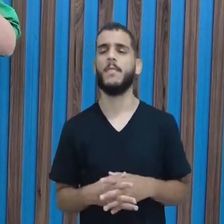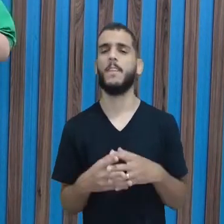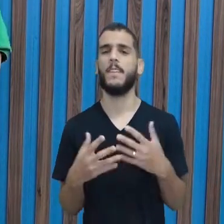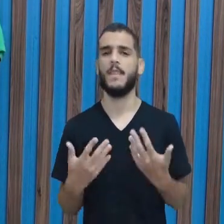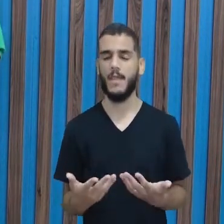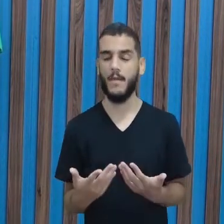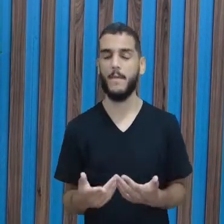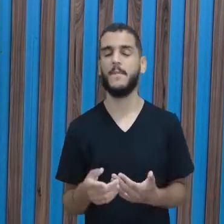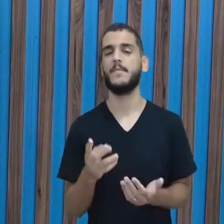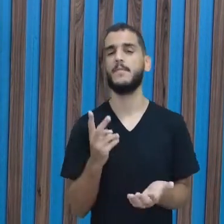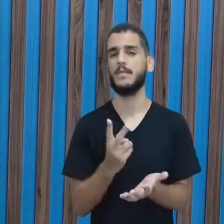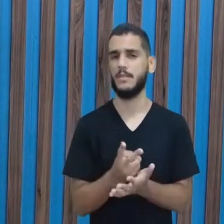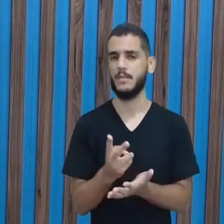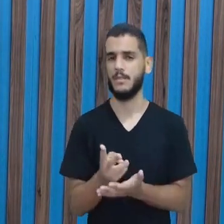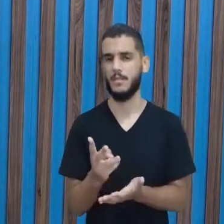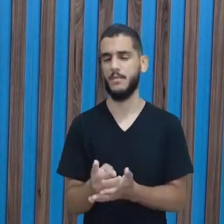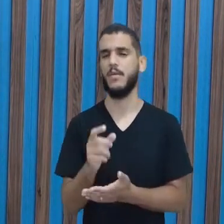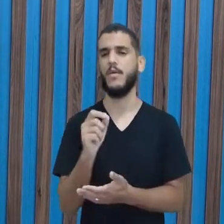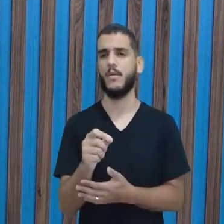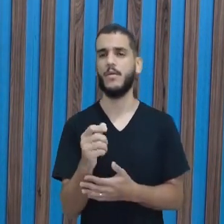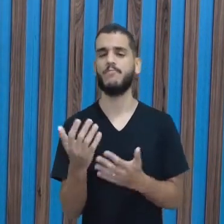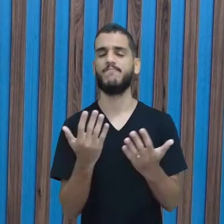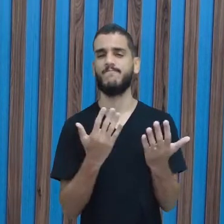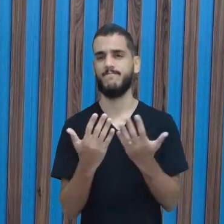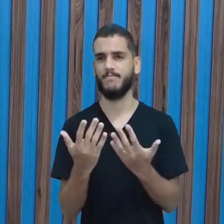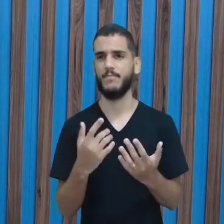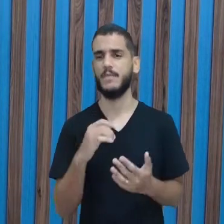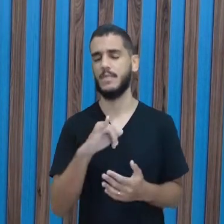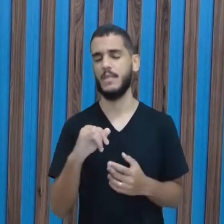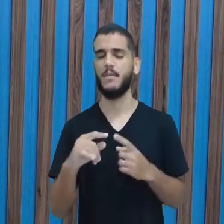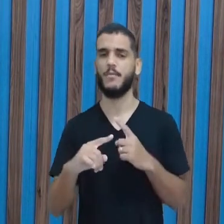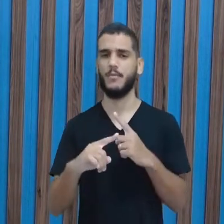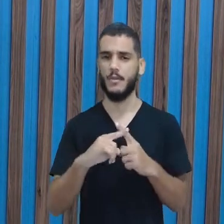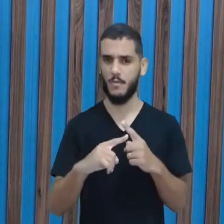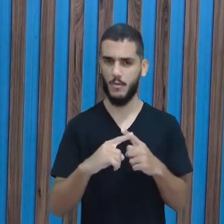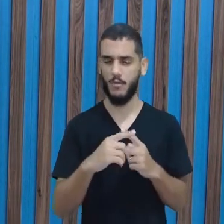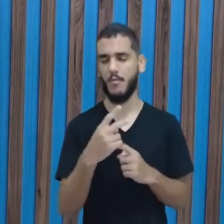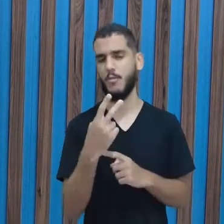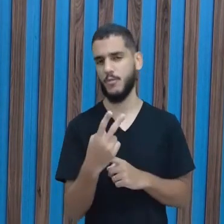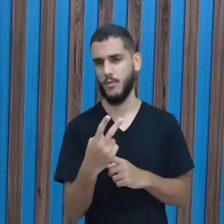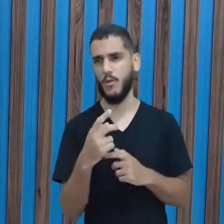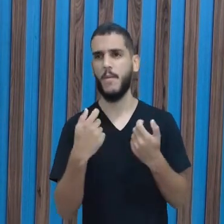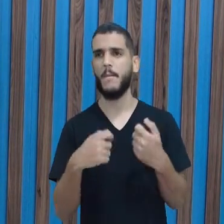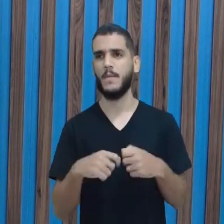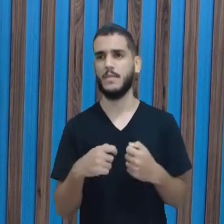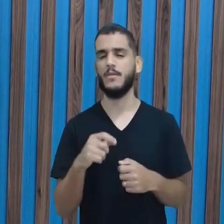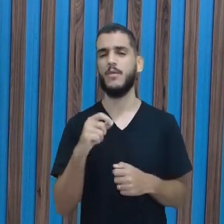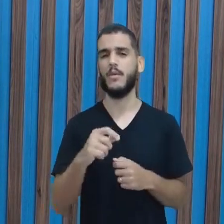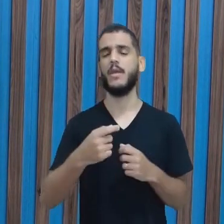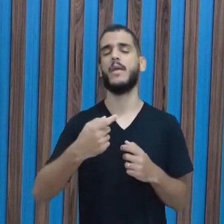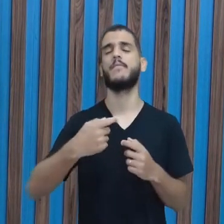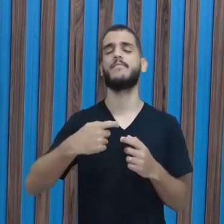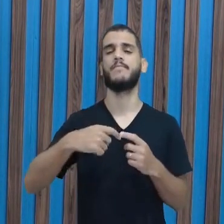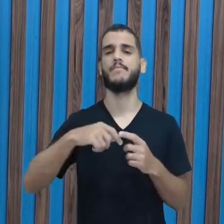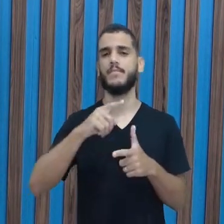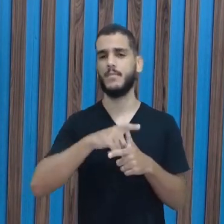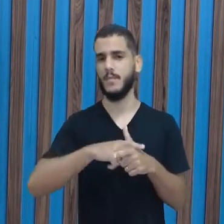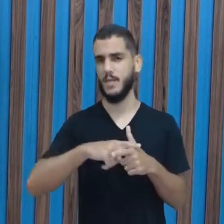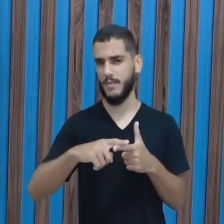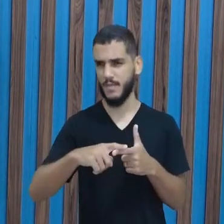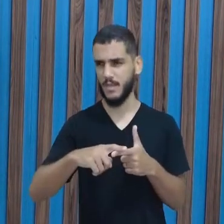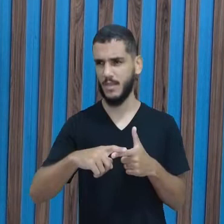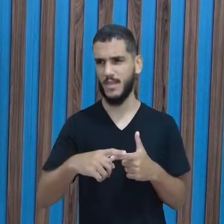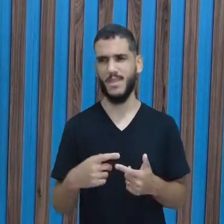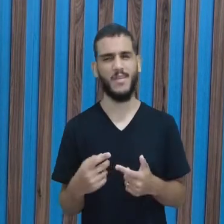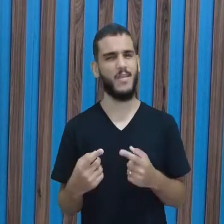permanecer na mesma proporção, se eu multipliquei o lado de cá por 2, eu tenho que dividir. Professora,